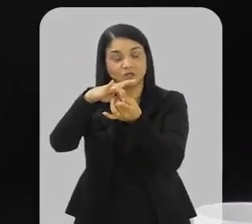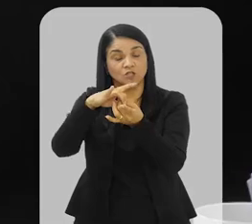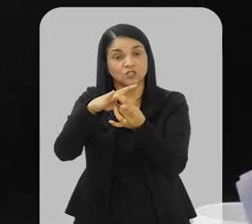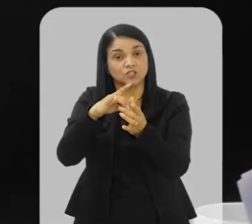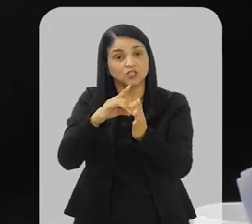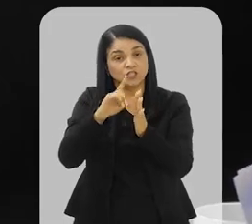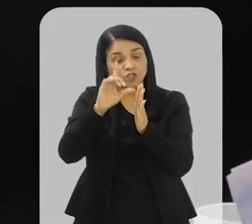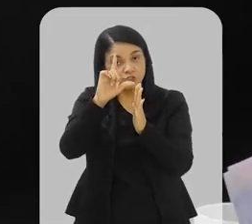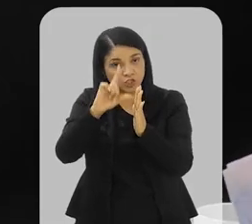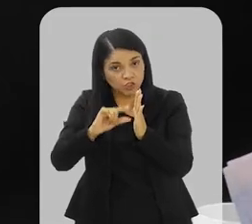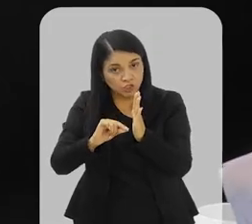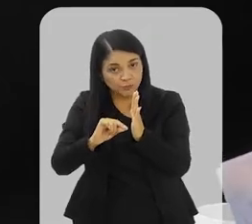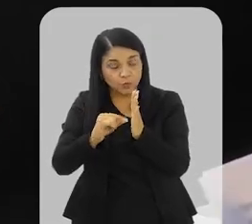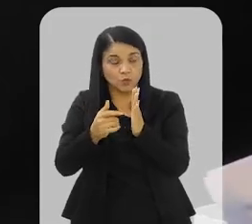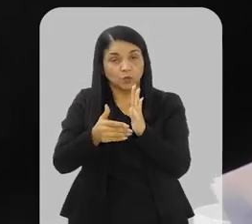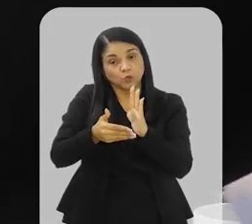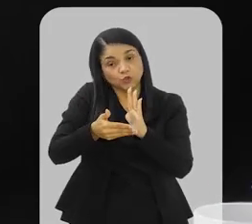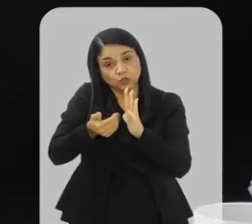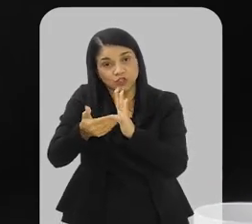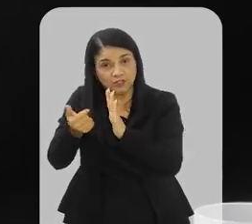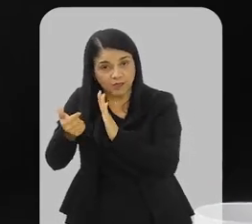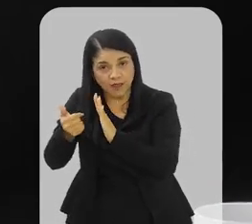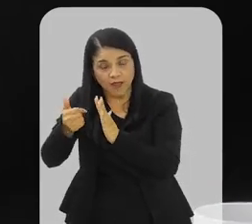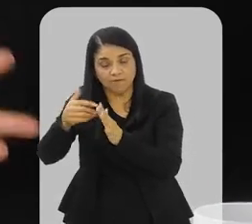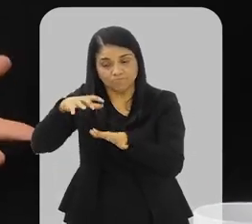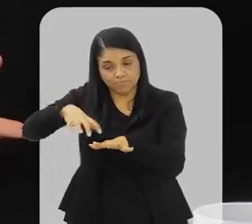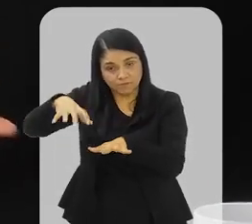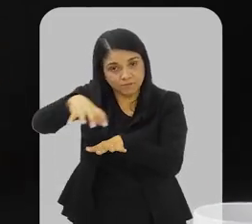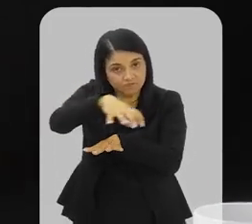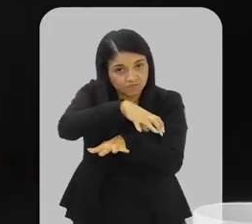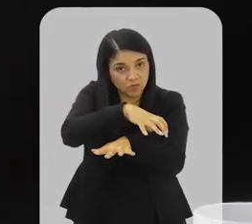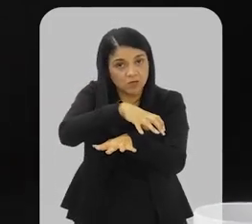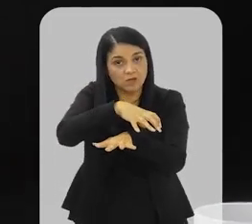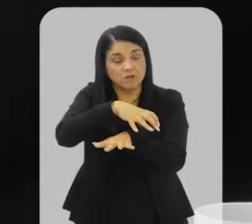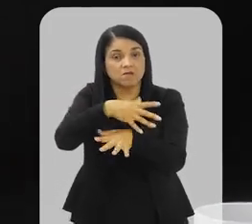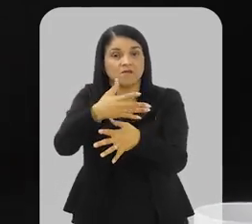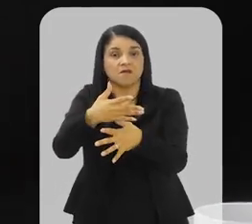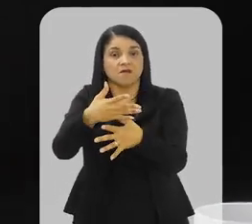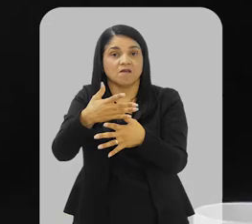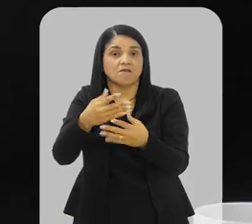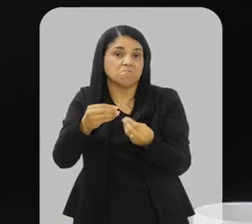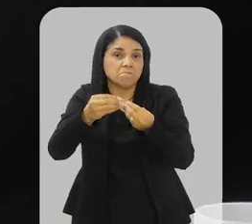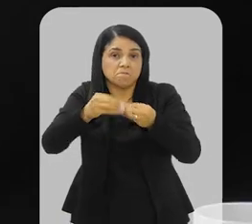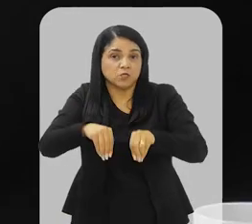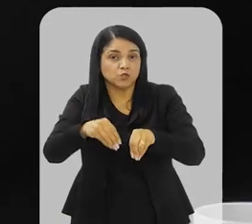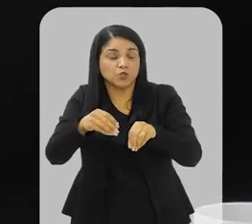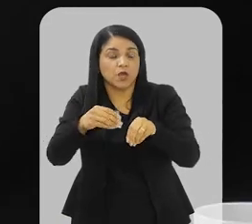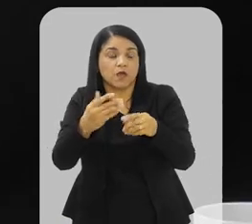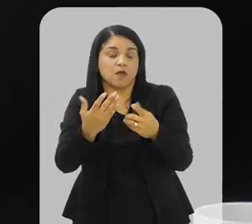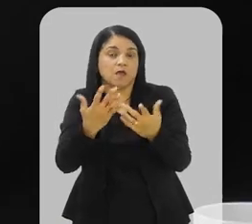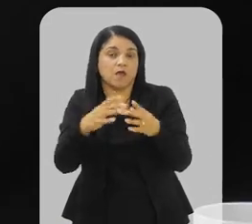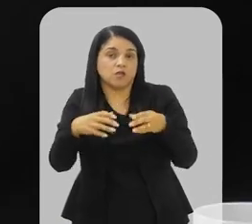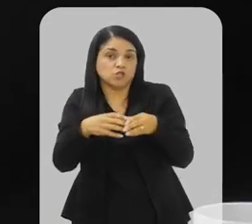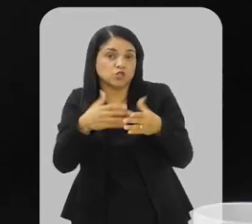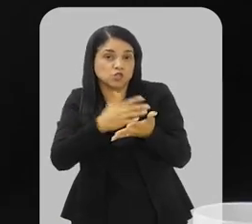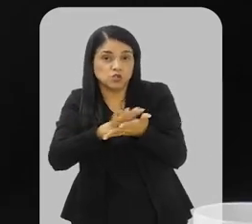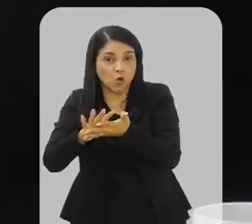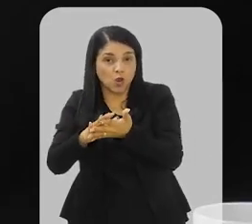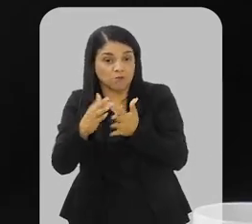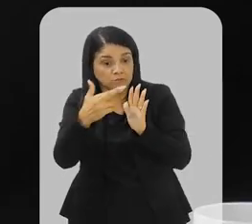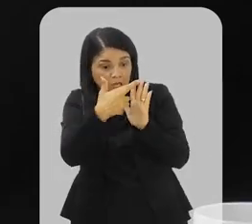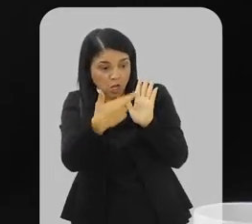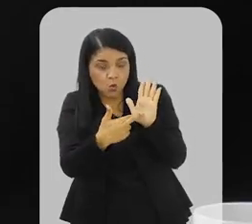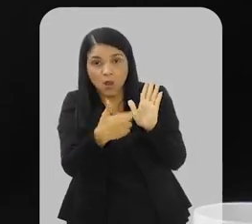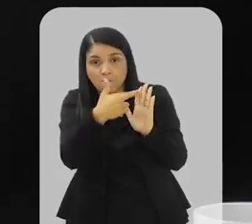dessa globalização Então acho que diminuir ou tirar o tripé é é uma violência artística até porque o